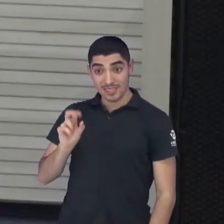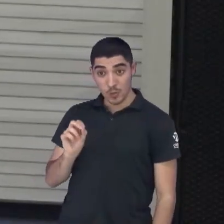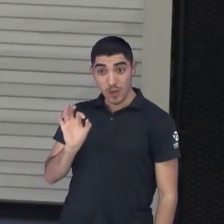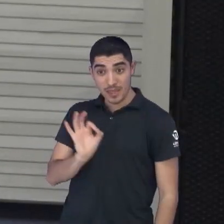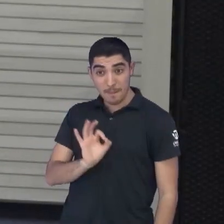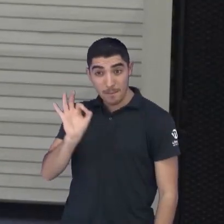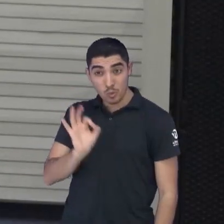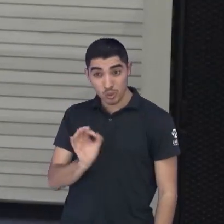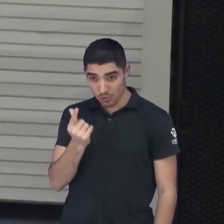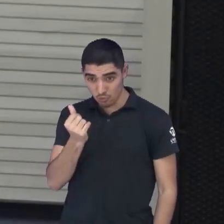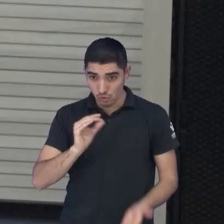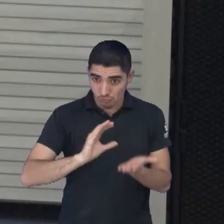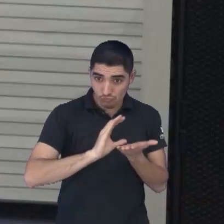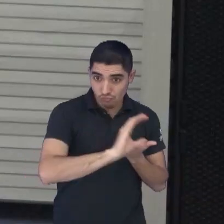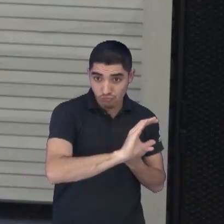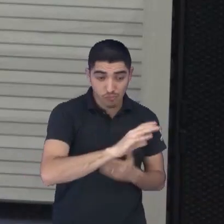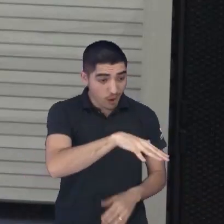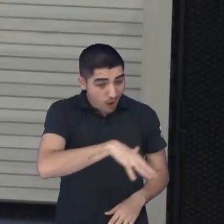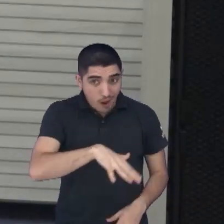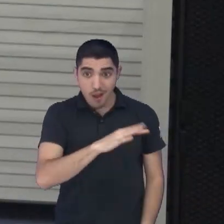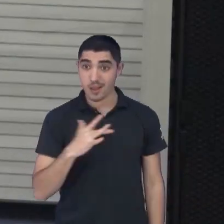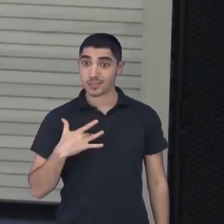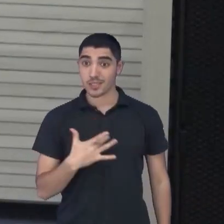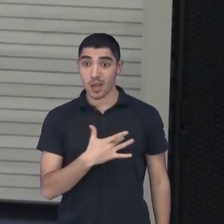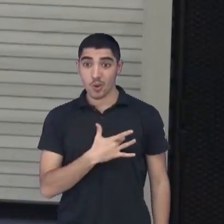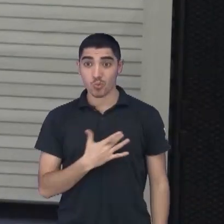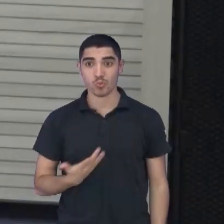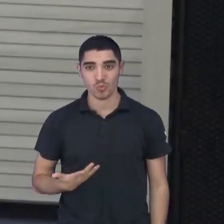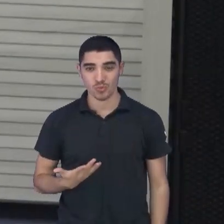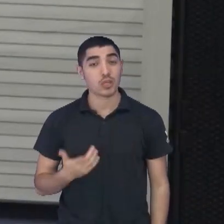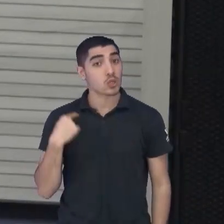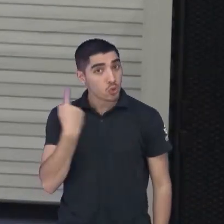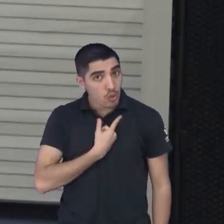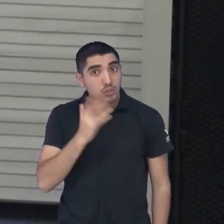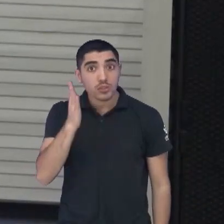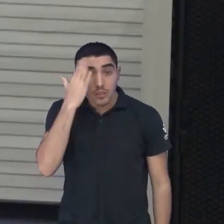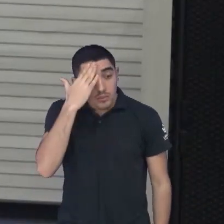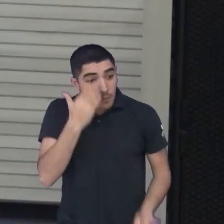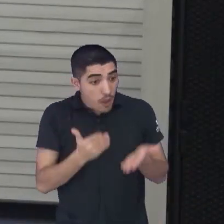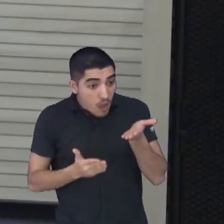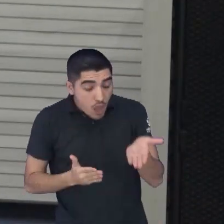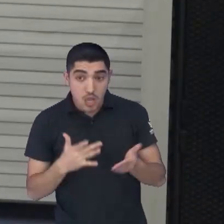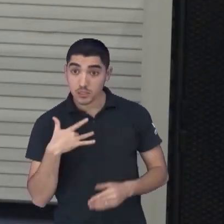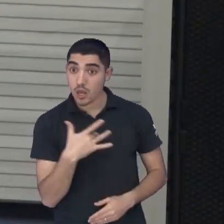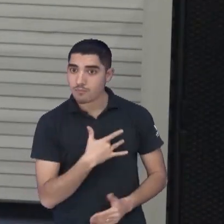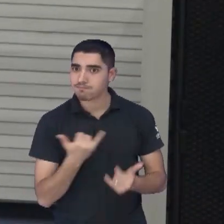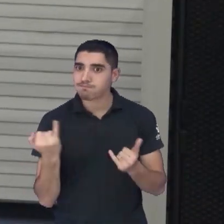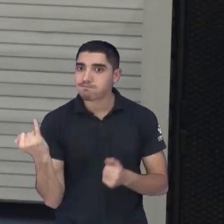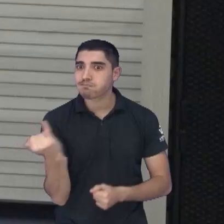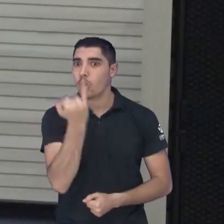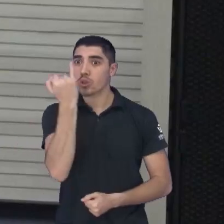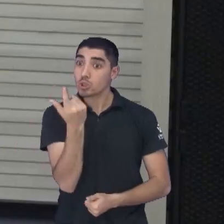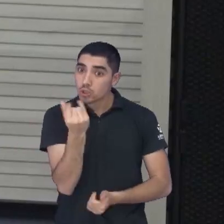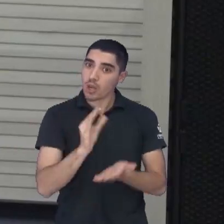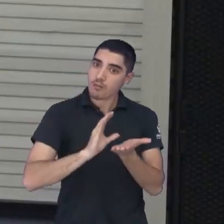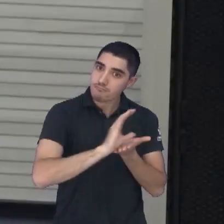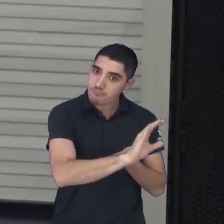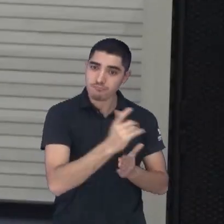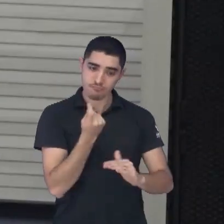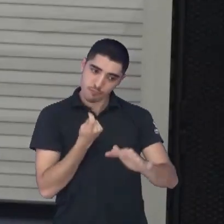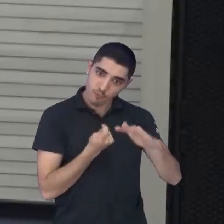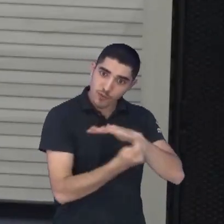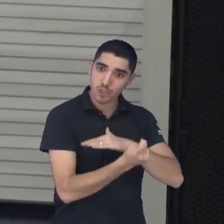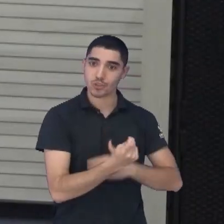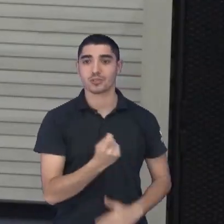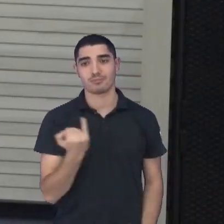da verba vai para a saúde, e nós sabemos o quanto não é importante o investimento na saúde. Então, aqui